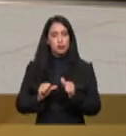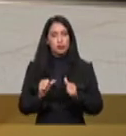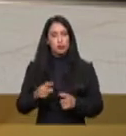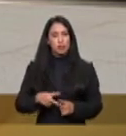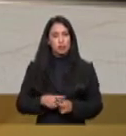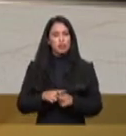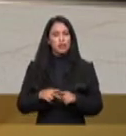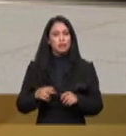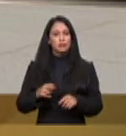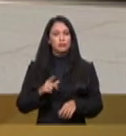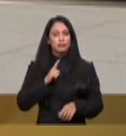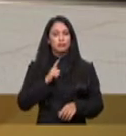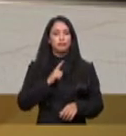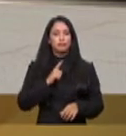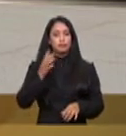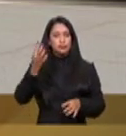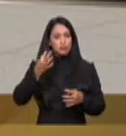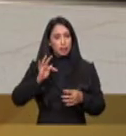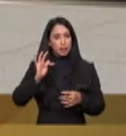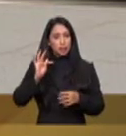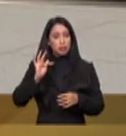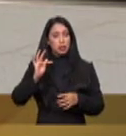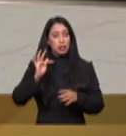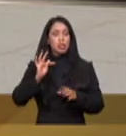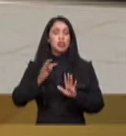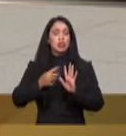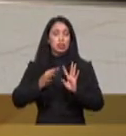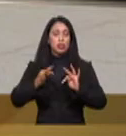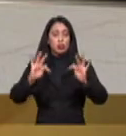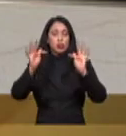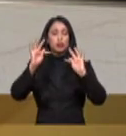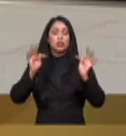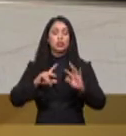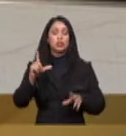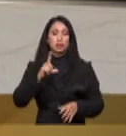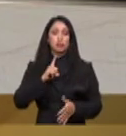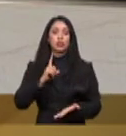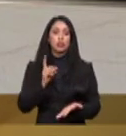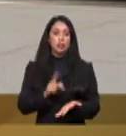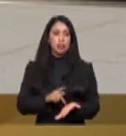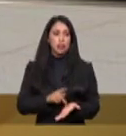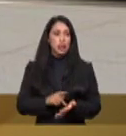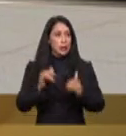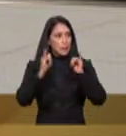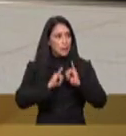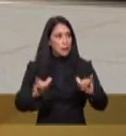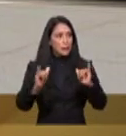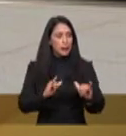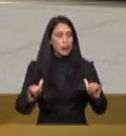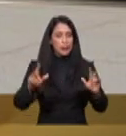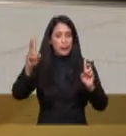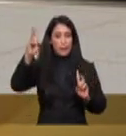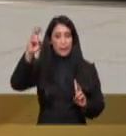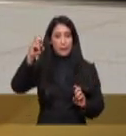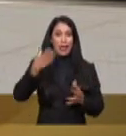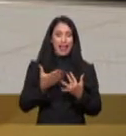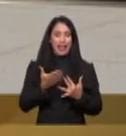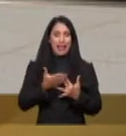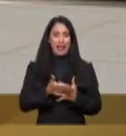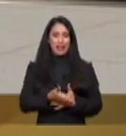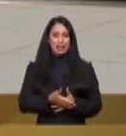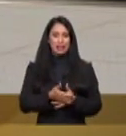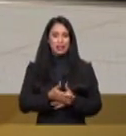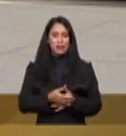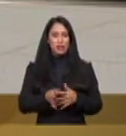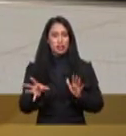ferramentas tecnológicas existentes. O TSE recentemente vedou, por exemplo, a realização de propaganda, abro aspas, por meio de disparo em